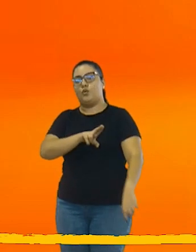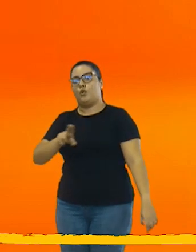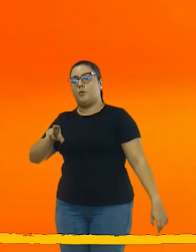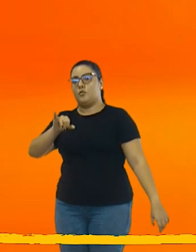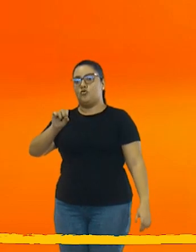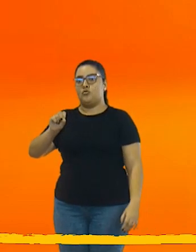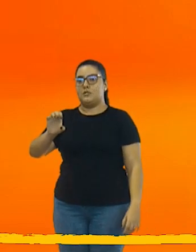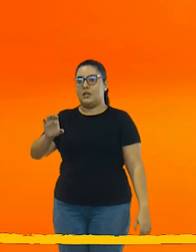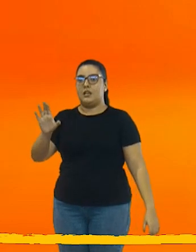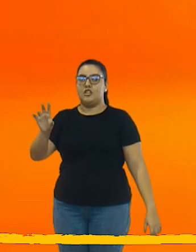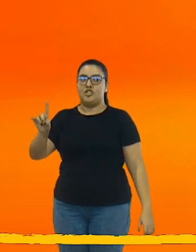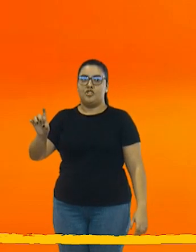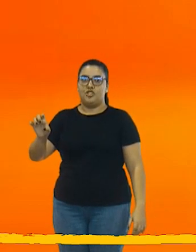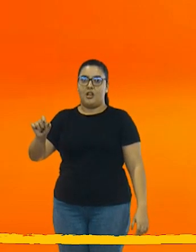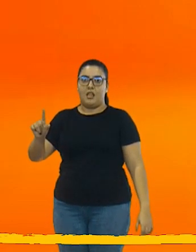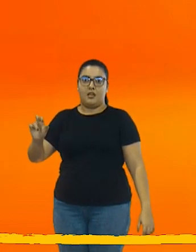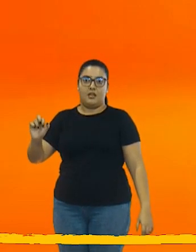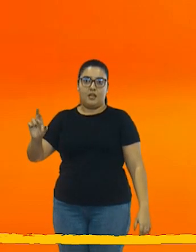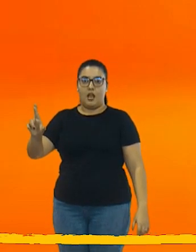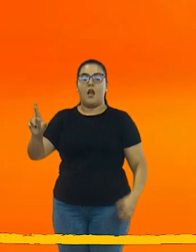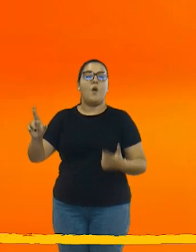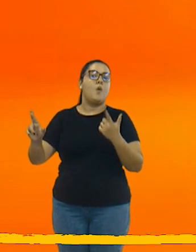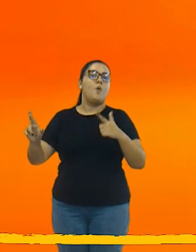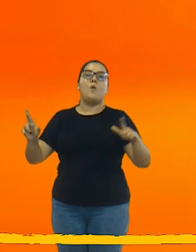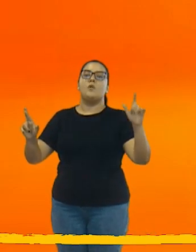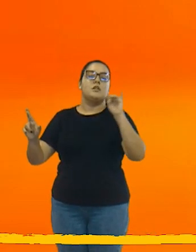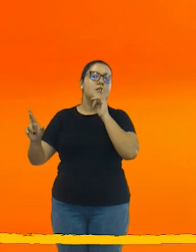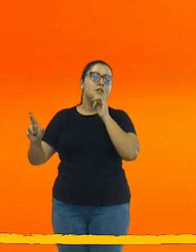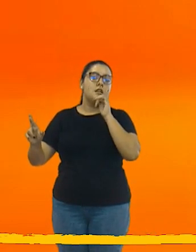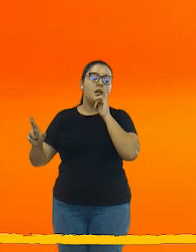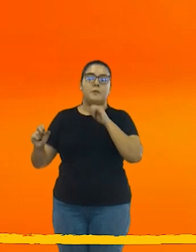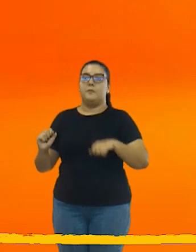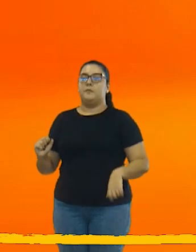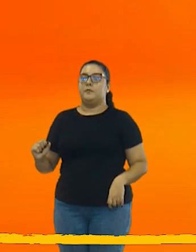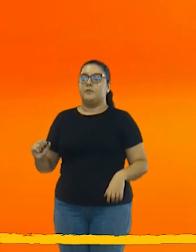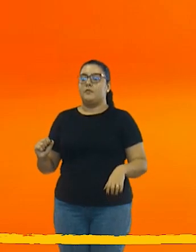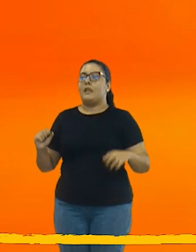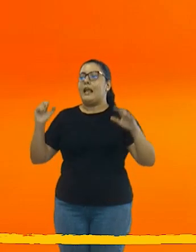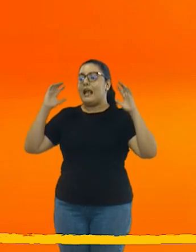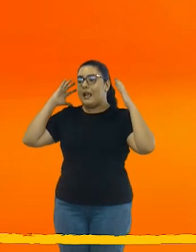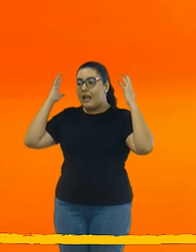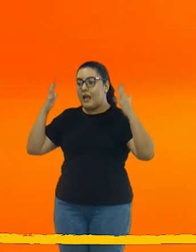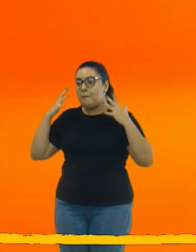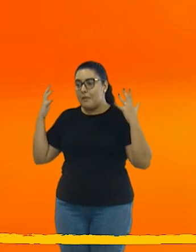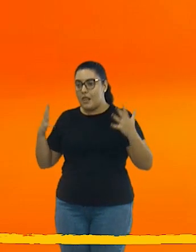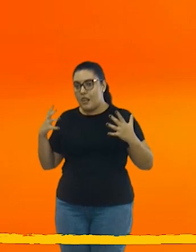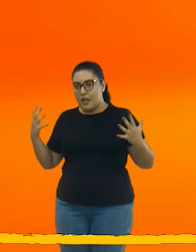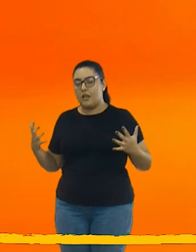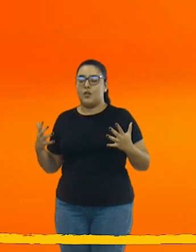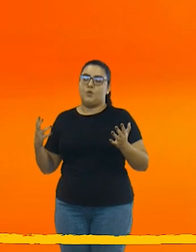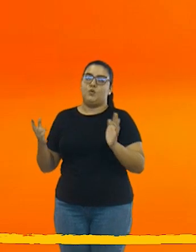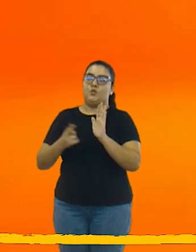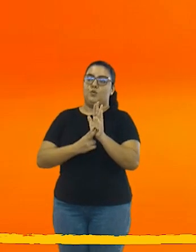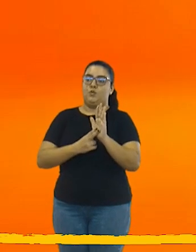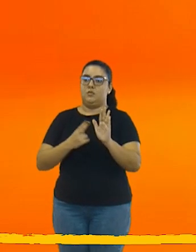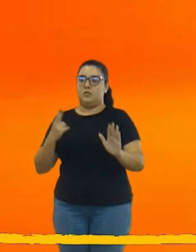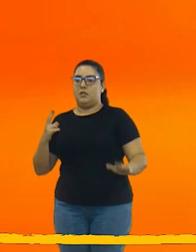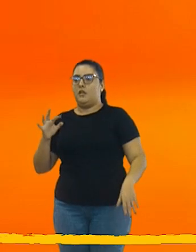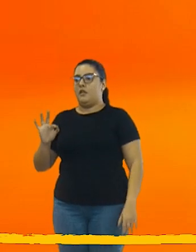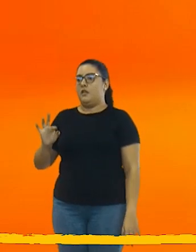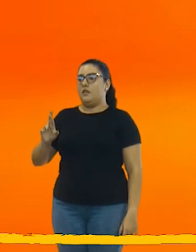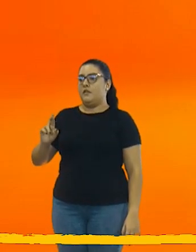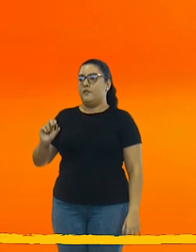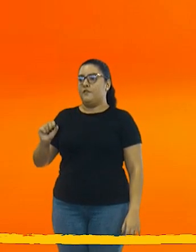Alencar. Dou outro exemplo. O Cabeleira, de um escritor chamado